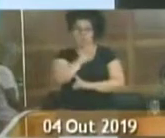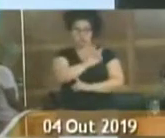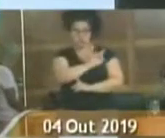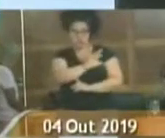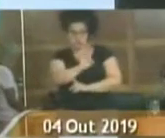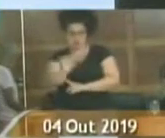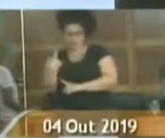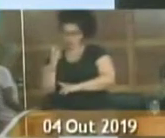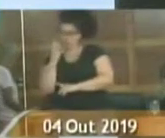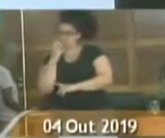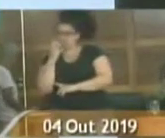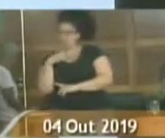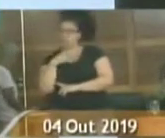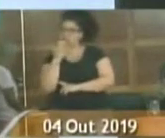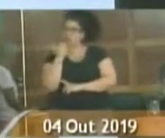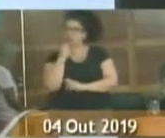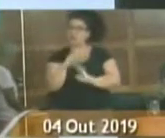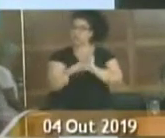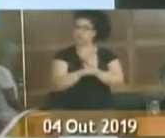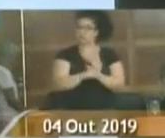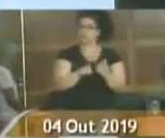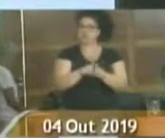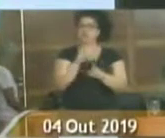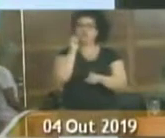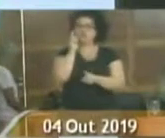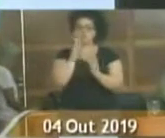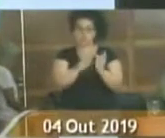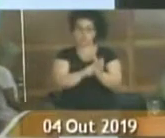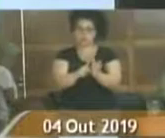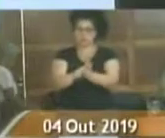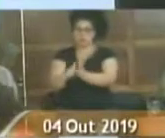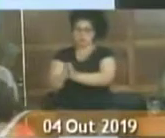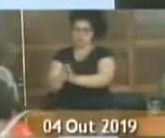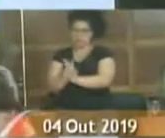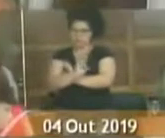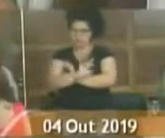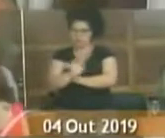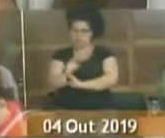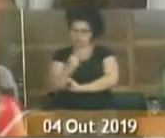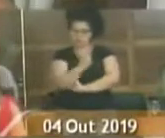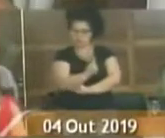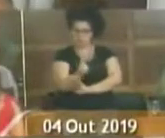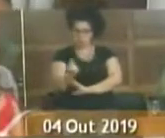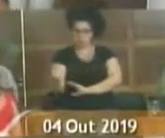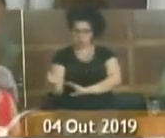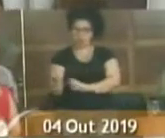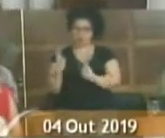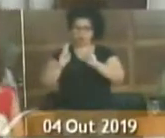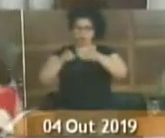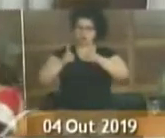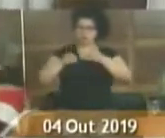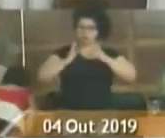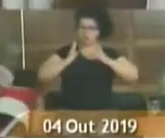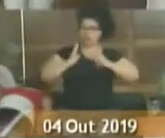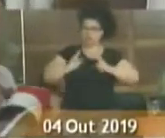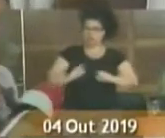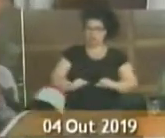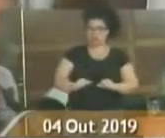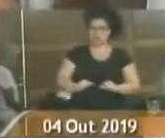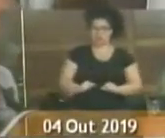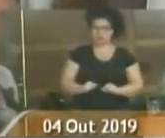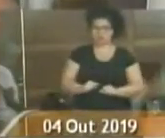potinho de comida e de água, tá? Então, que os potes estejam sempre